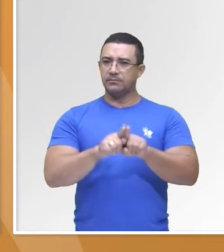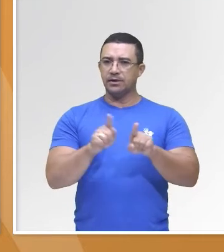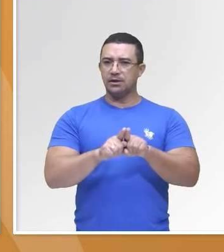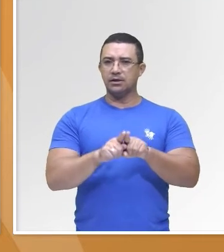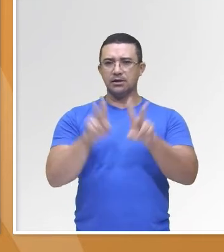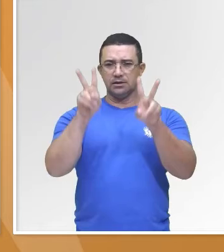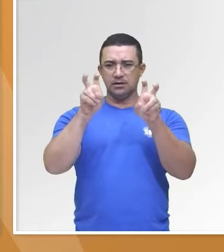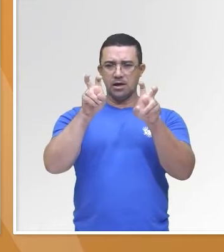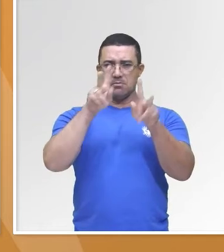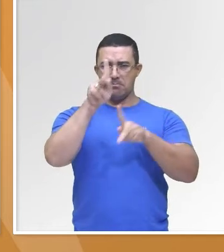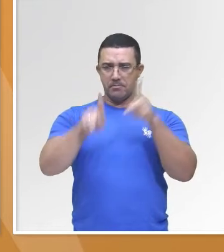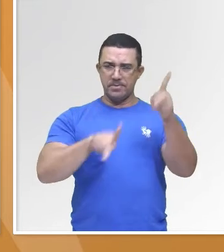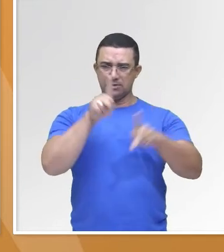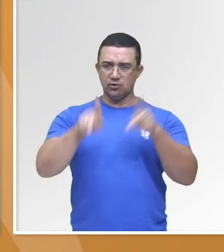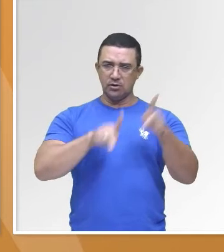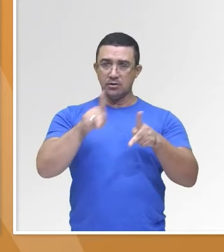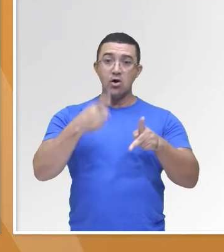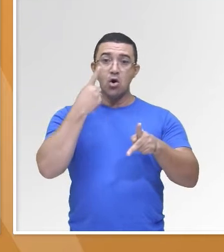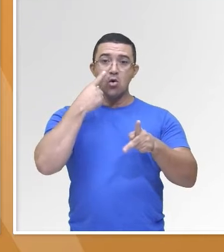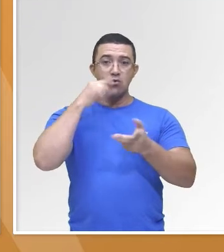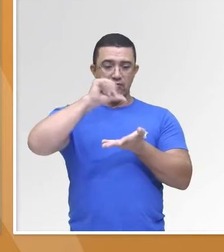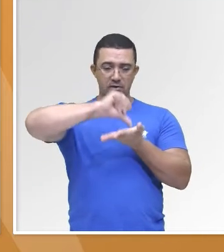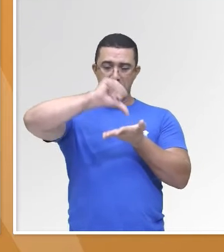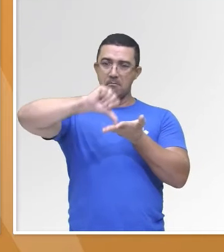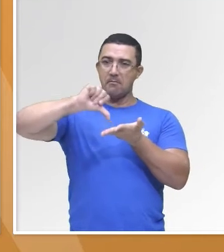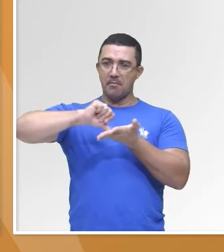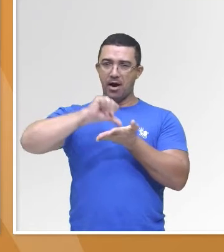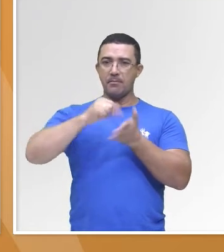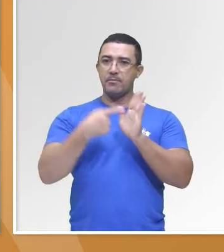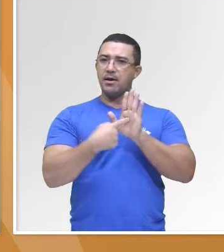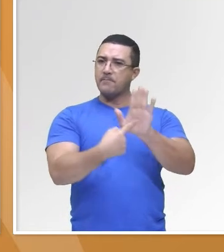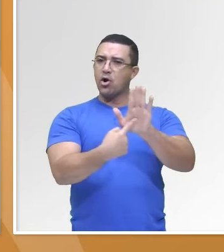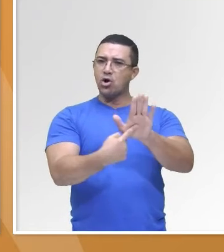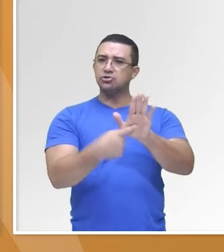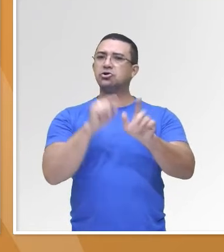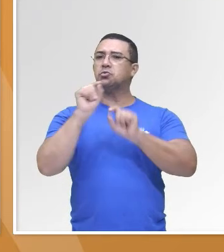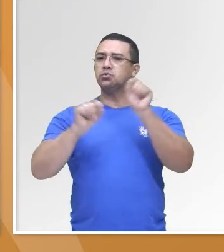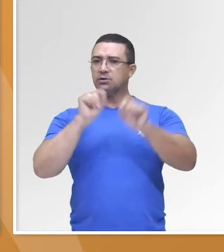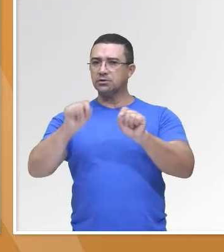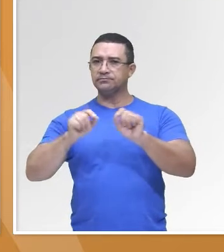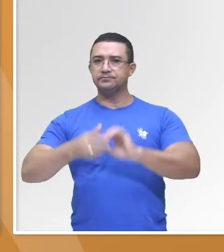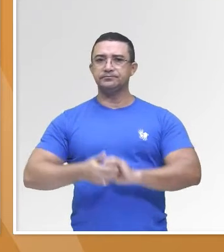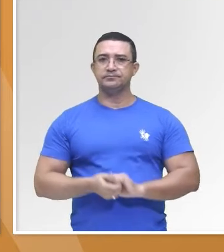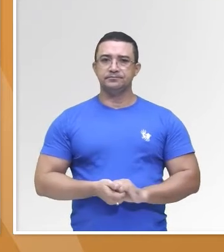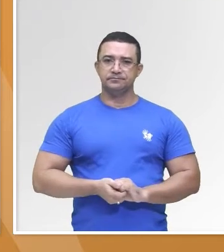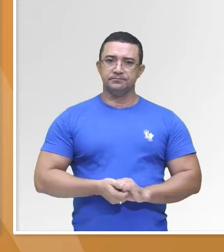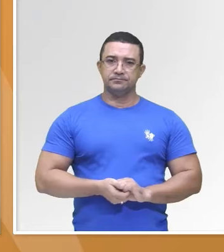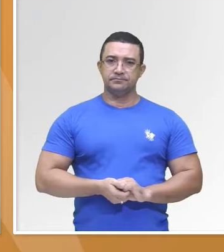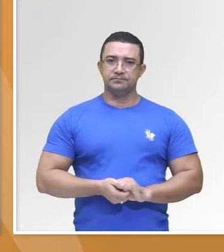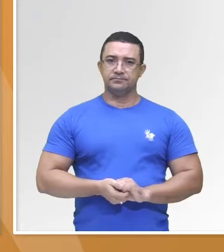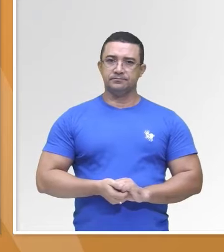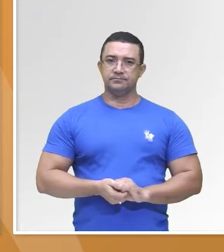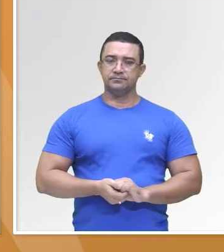populacionais, vamos verificar então um mapa, tá? Que ele vai mostrar para a gente a questão da densidade